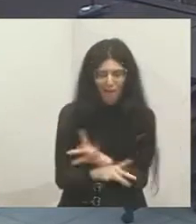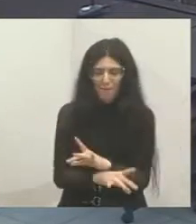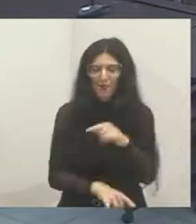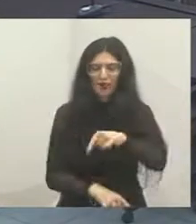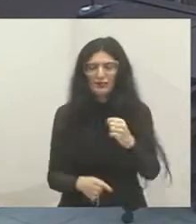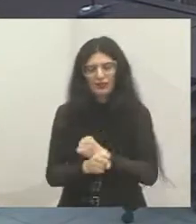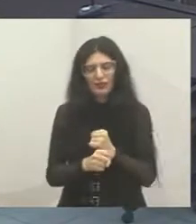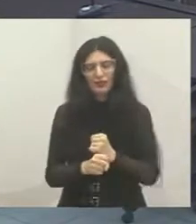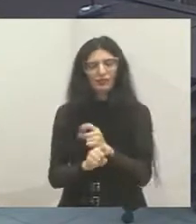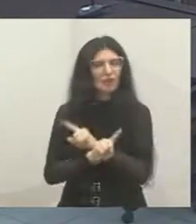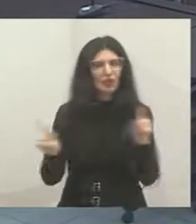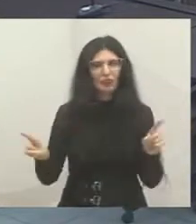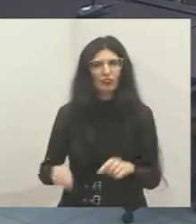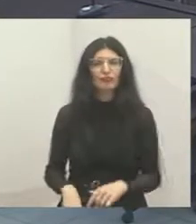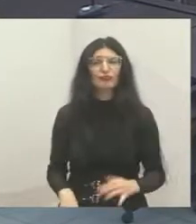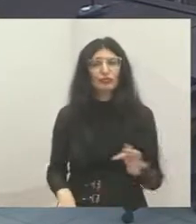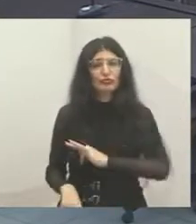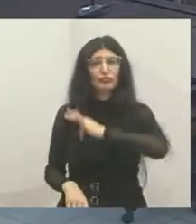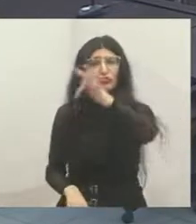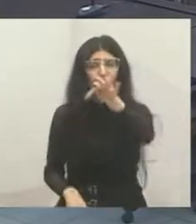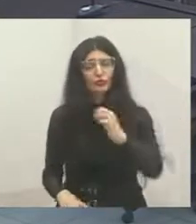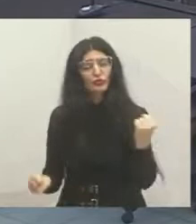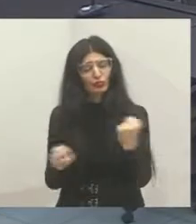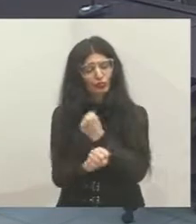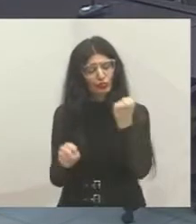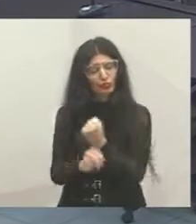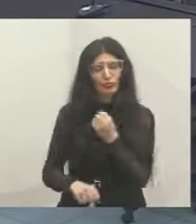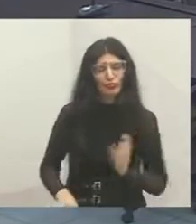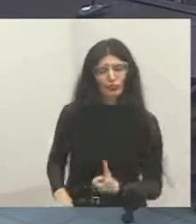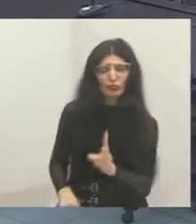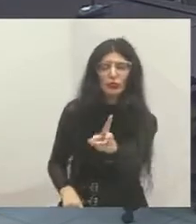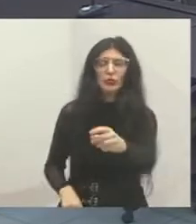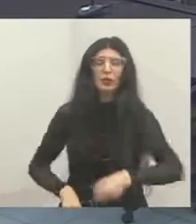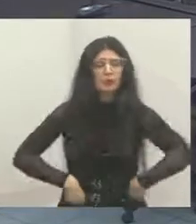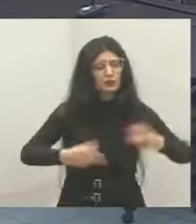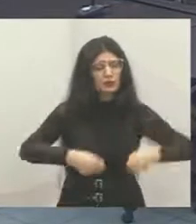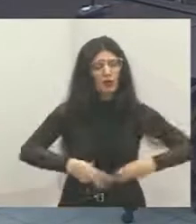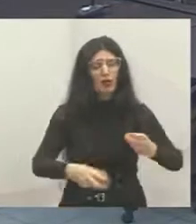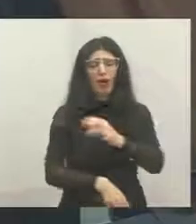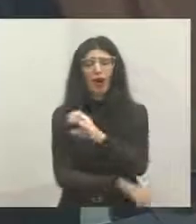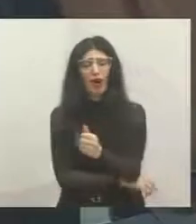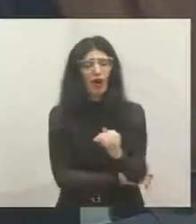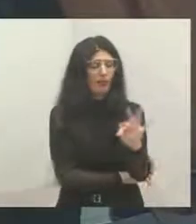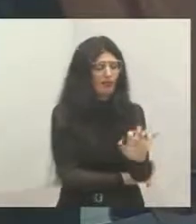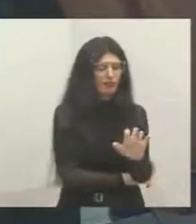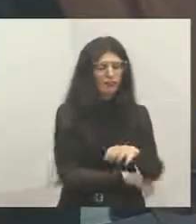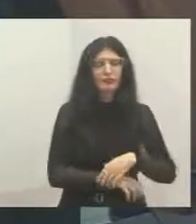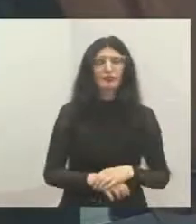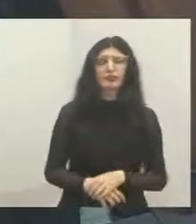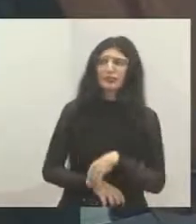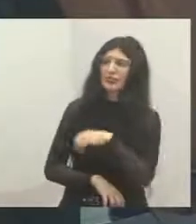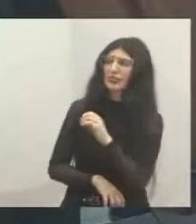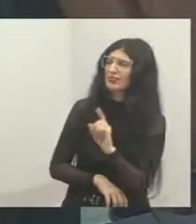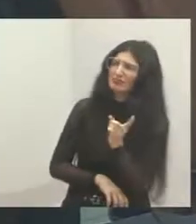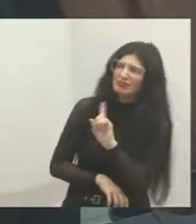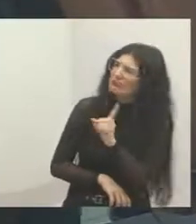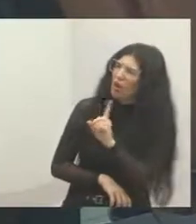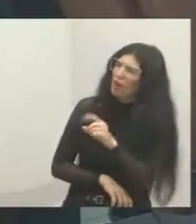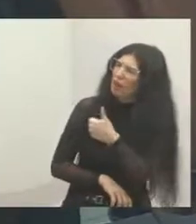despesa com obra do CAF. Porque, pelo que você colocou aqui, o que já foi gasto não chega a 10% do valor.